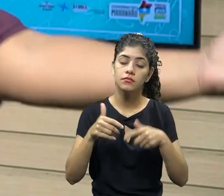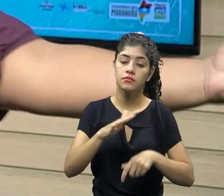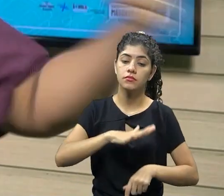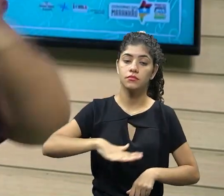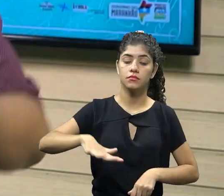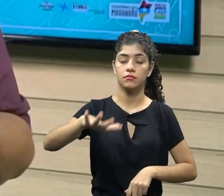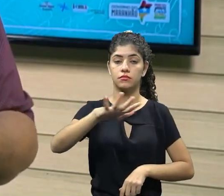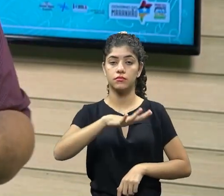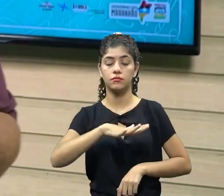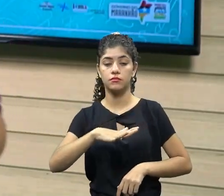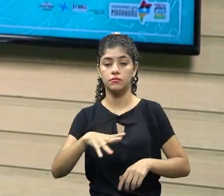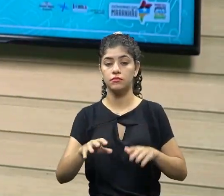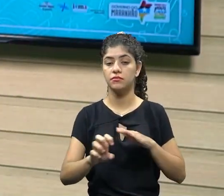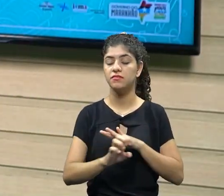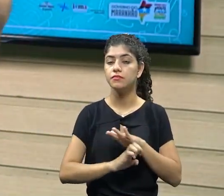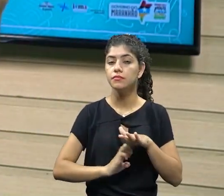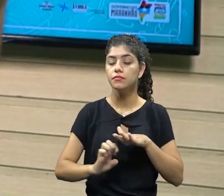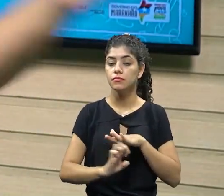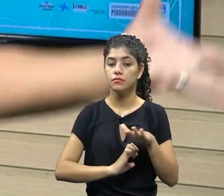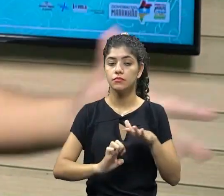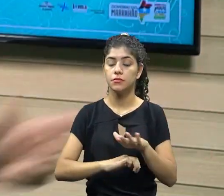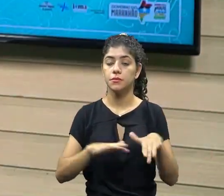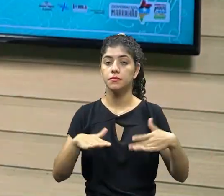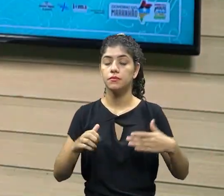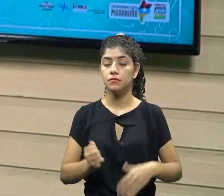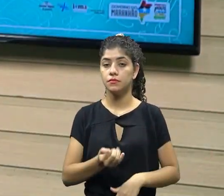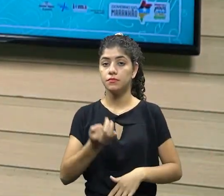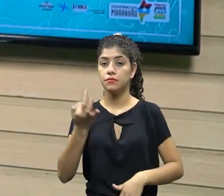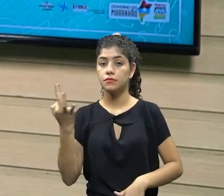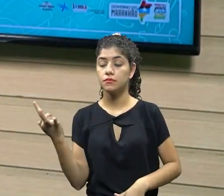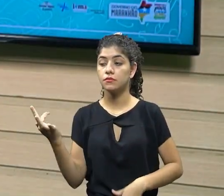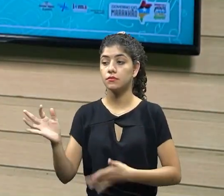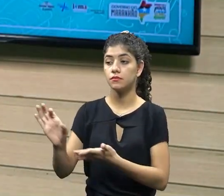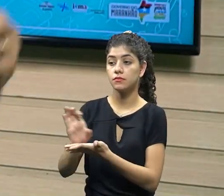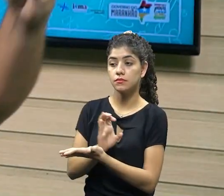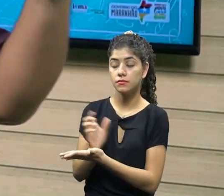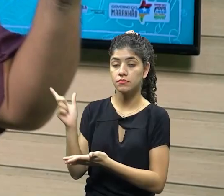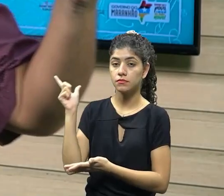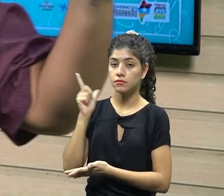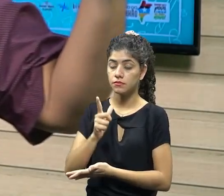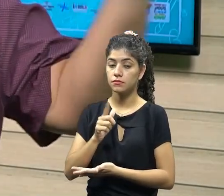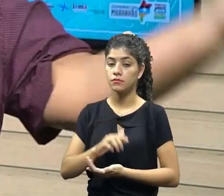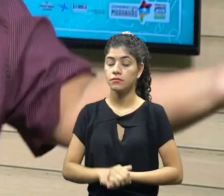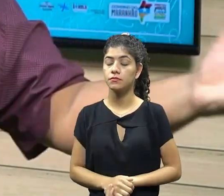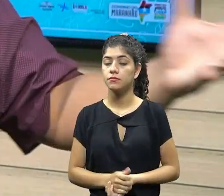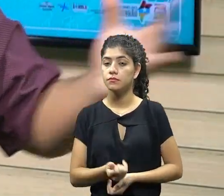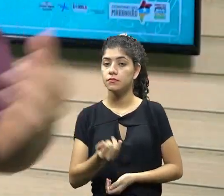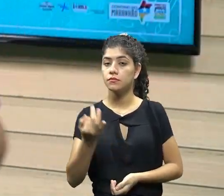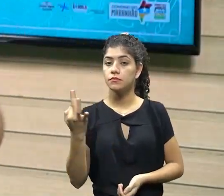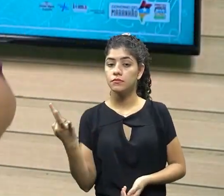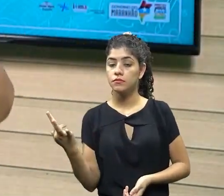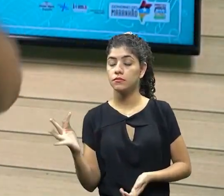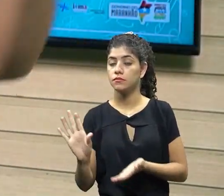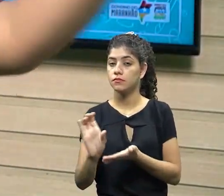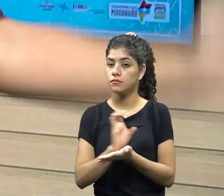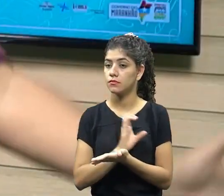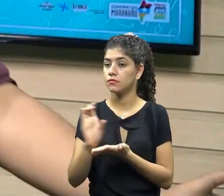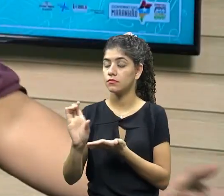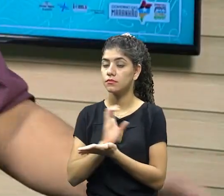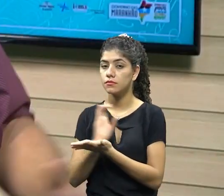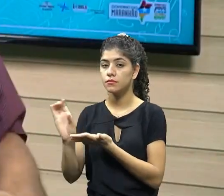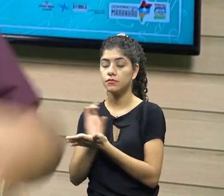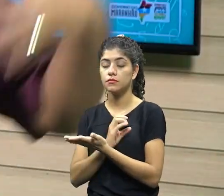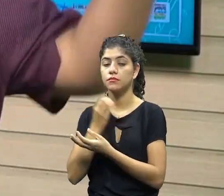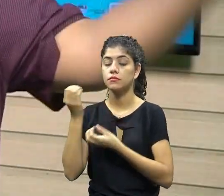Então, quantos concorrentes tem? Quanto eles estão faturando? Né? Quanto eles estão ganhando? De que forma eles estão